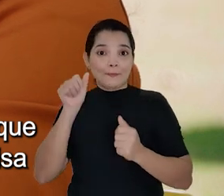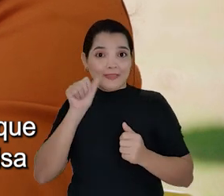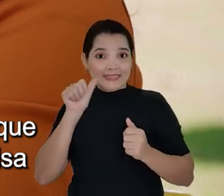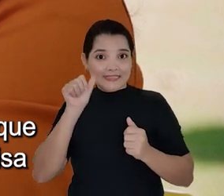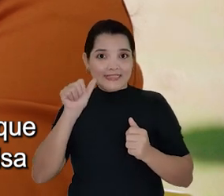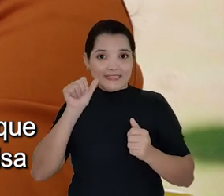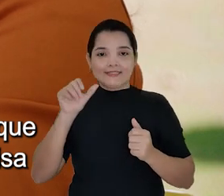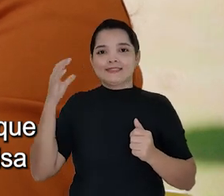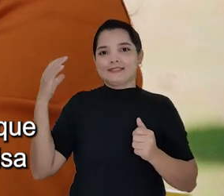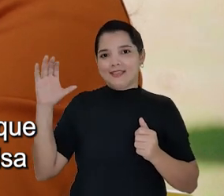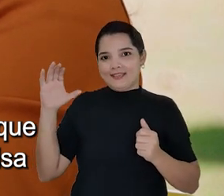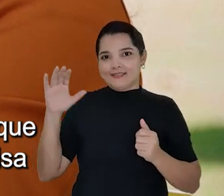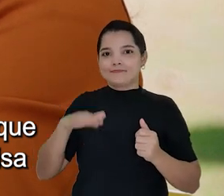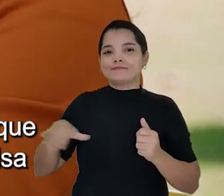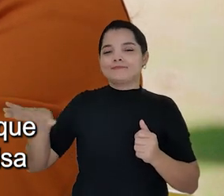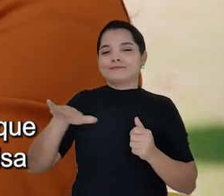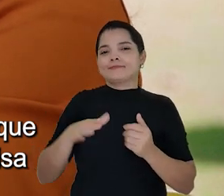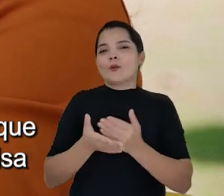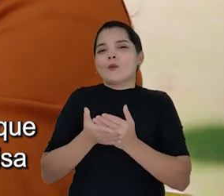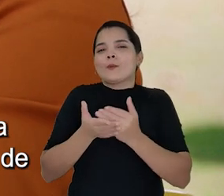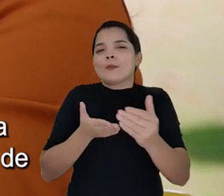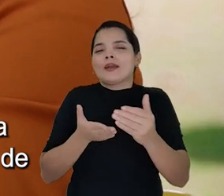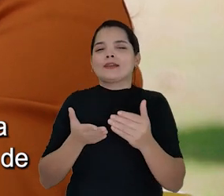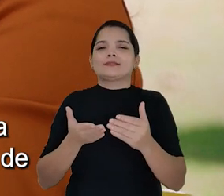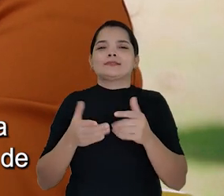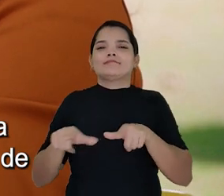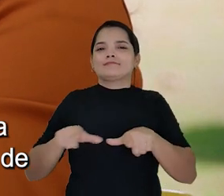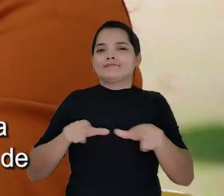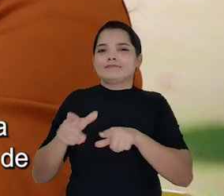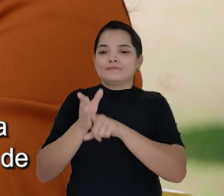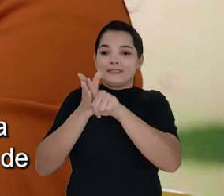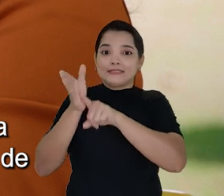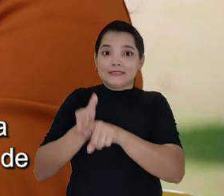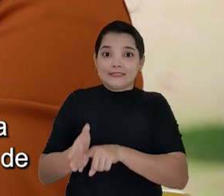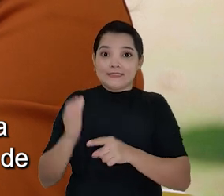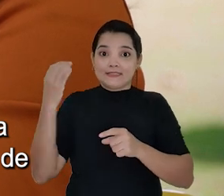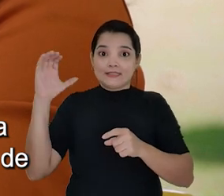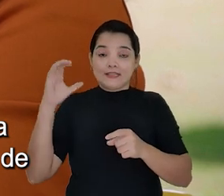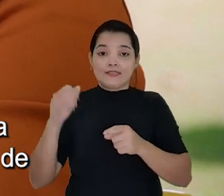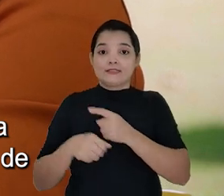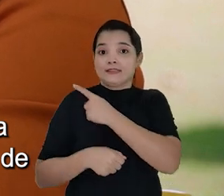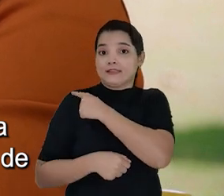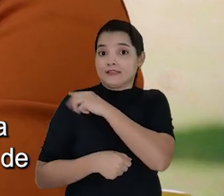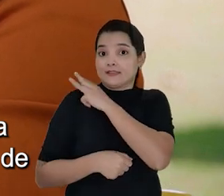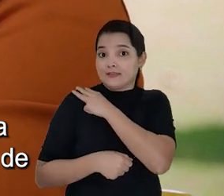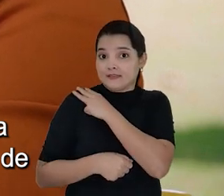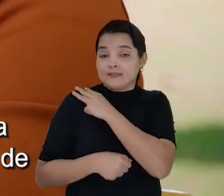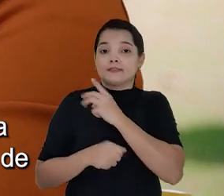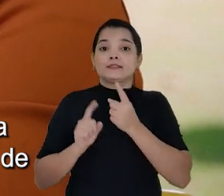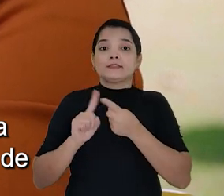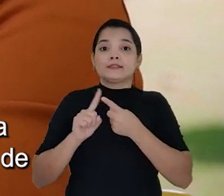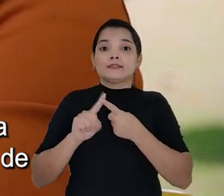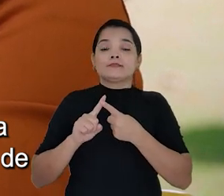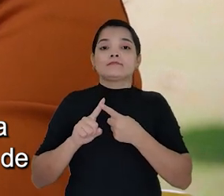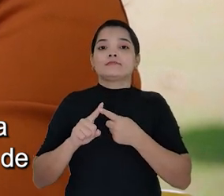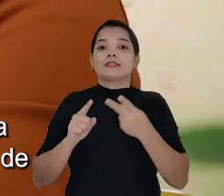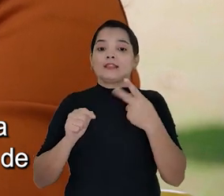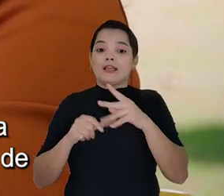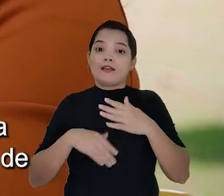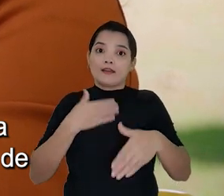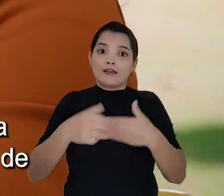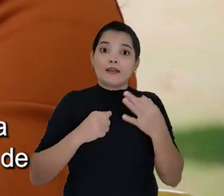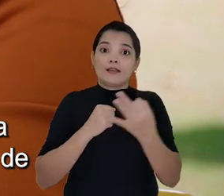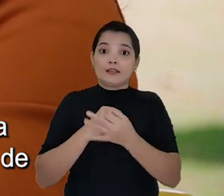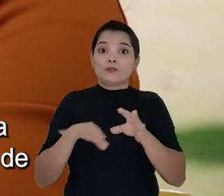aquelas que começam a trabalhar com pesquisa desde o nível médio e na própria inserção na sua